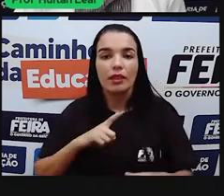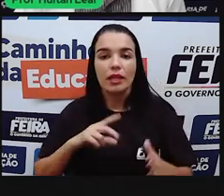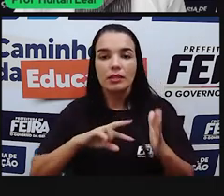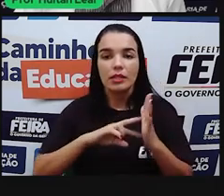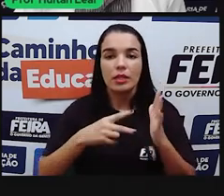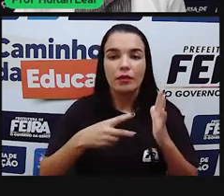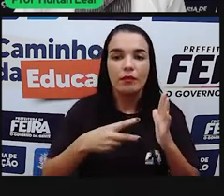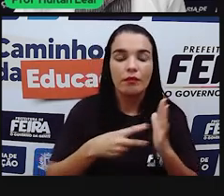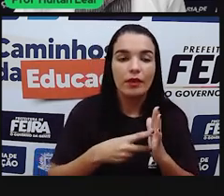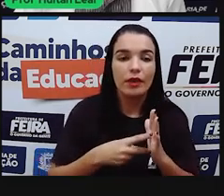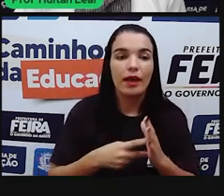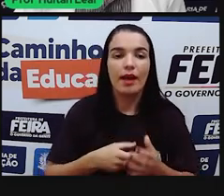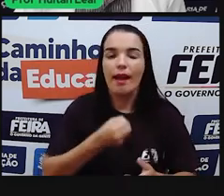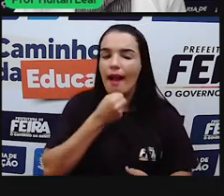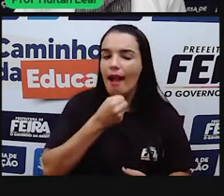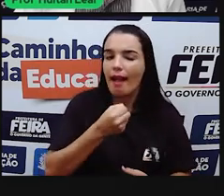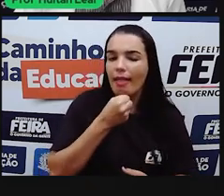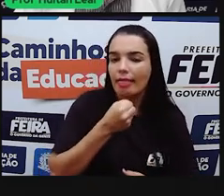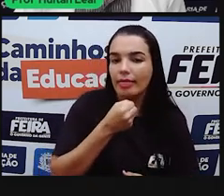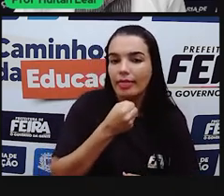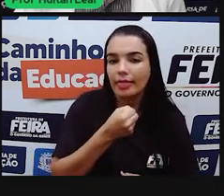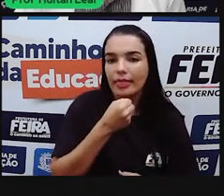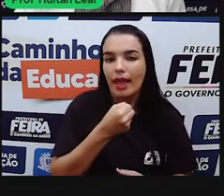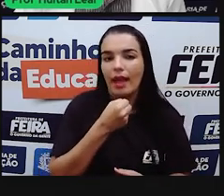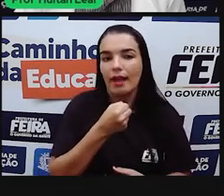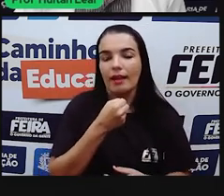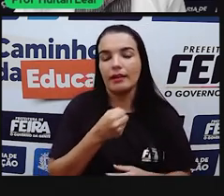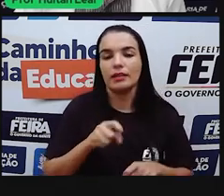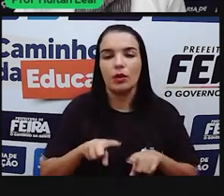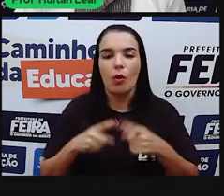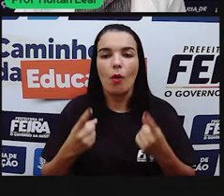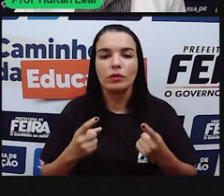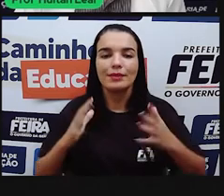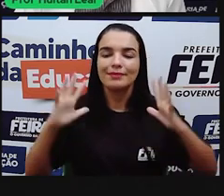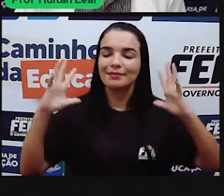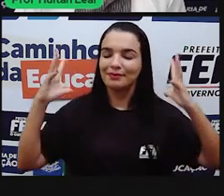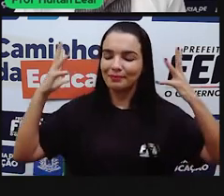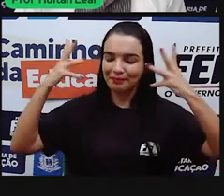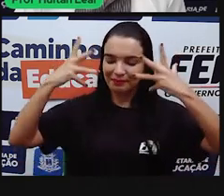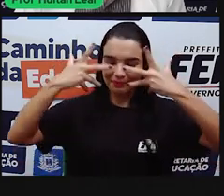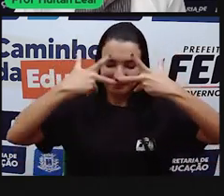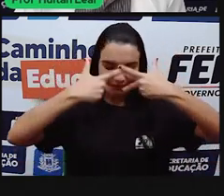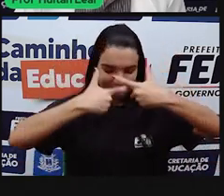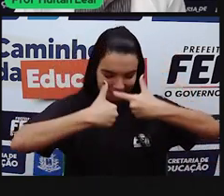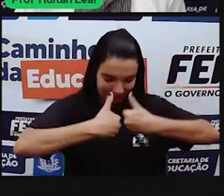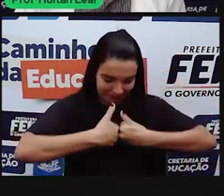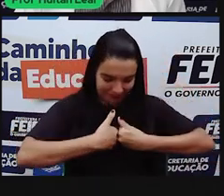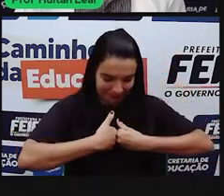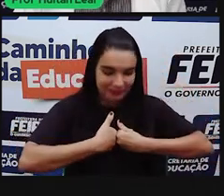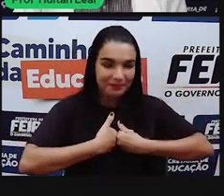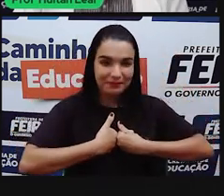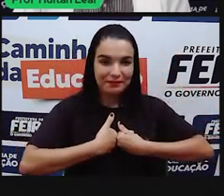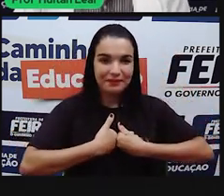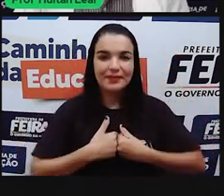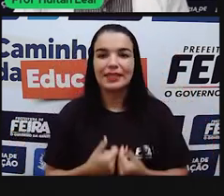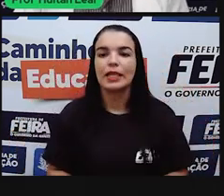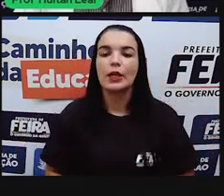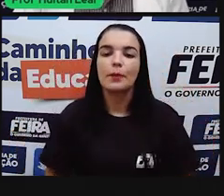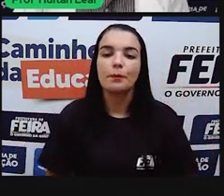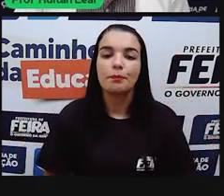da outra palavra latina, que é canere, que significa cantar. Mas para nós